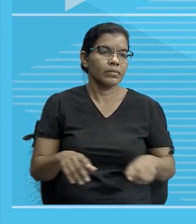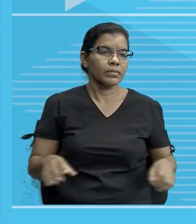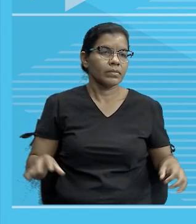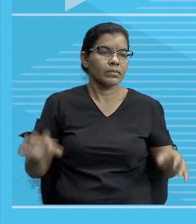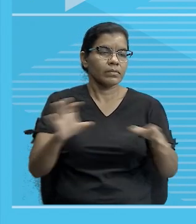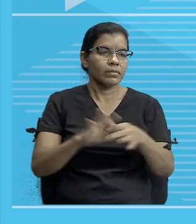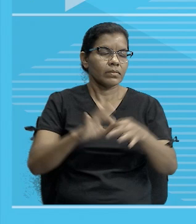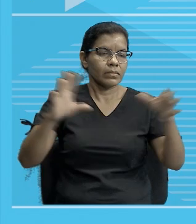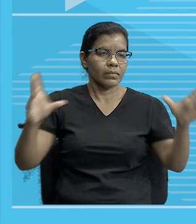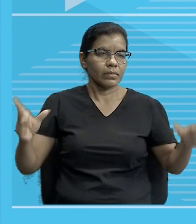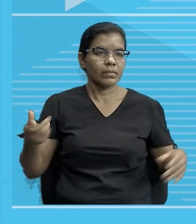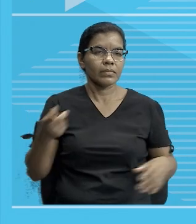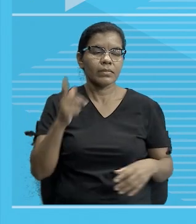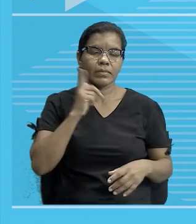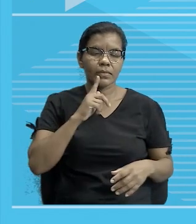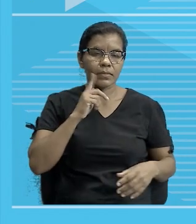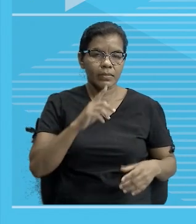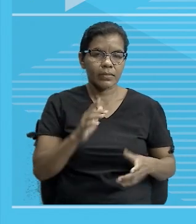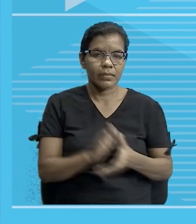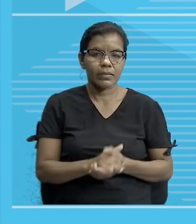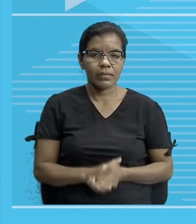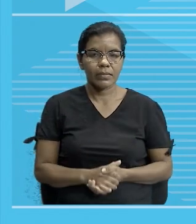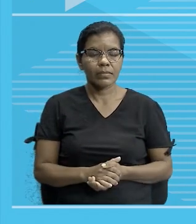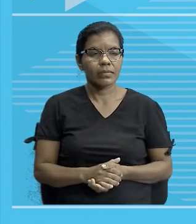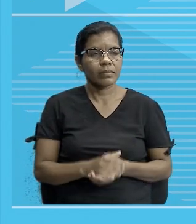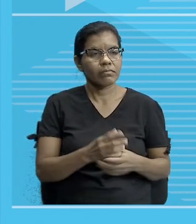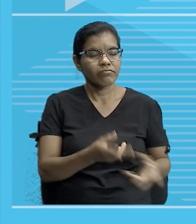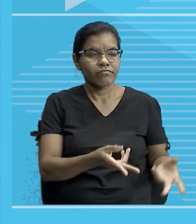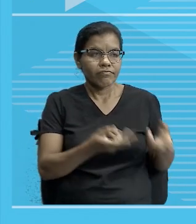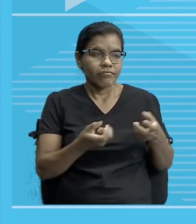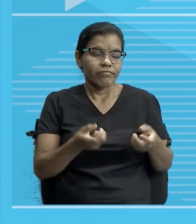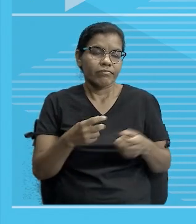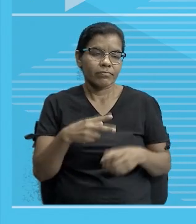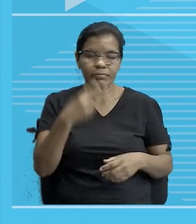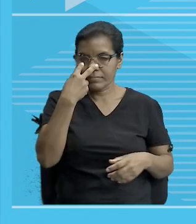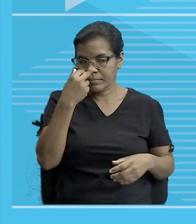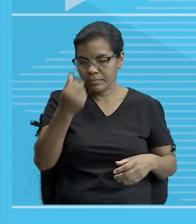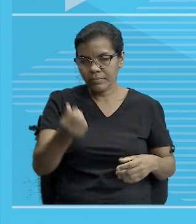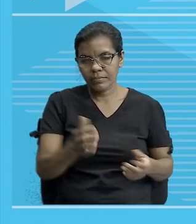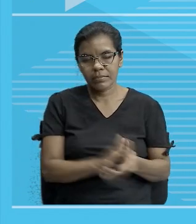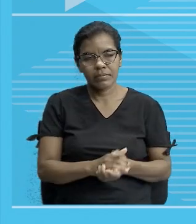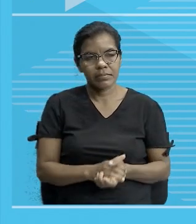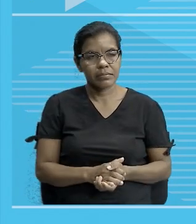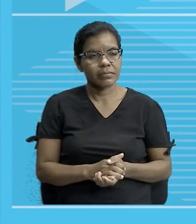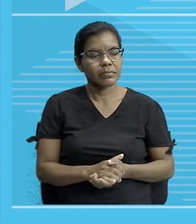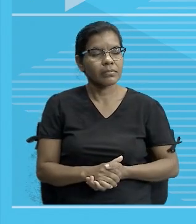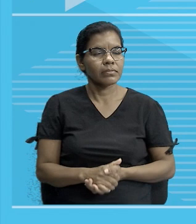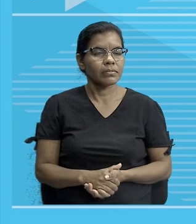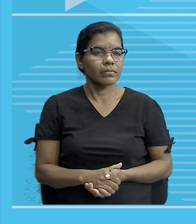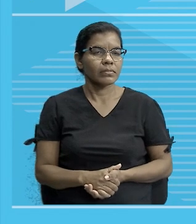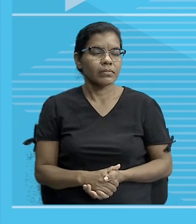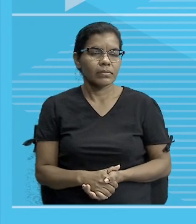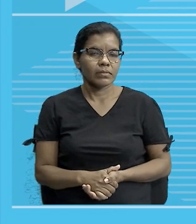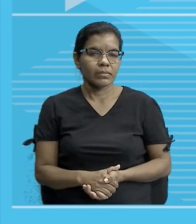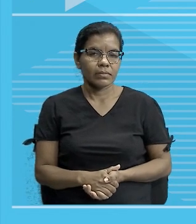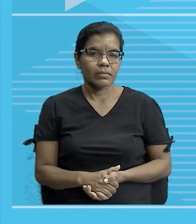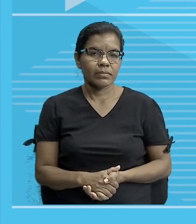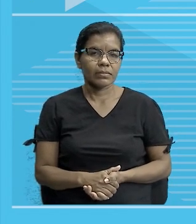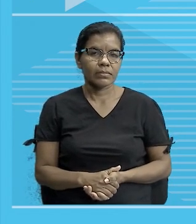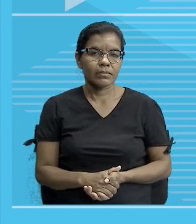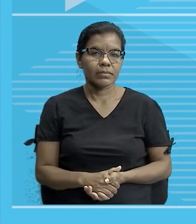independência dos Estados Unidos. Notadamente, eles são muito parecidos, né, em eventos. Muito